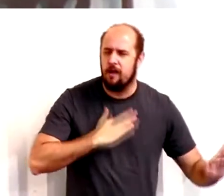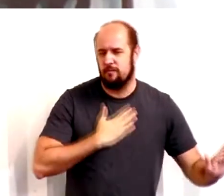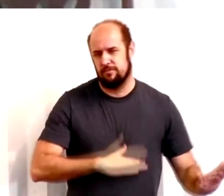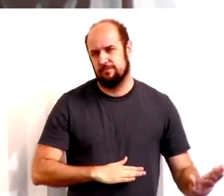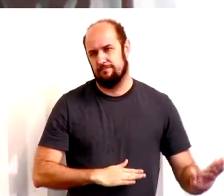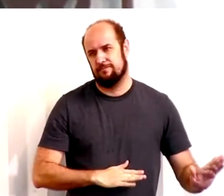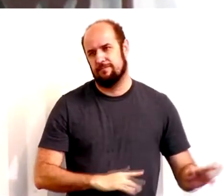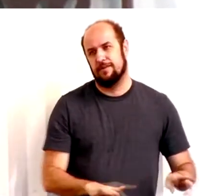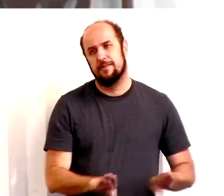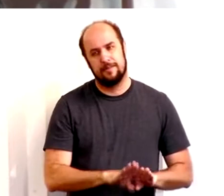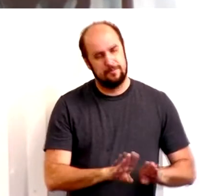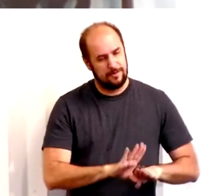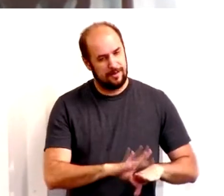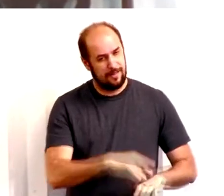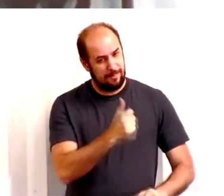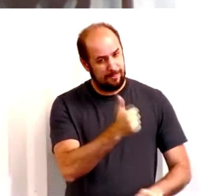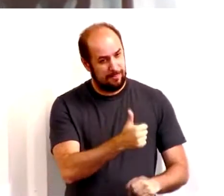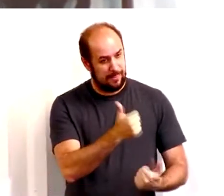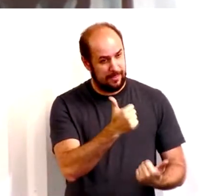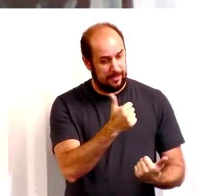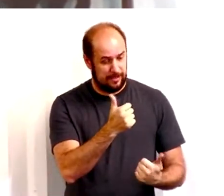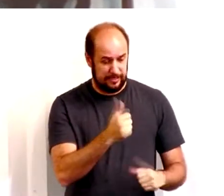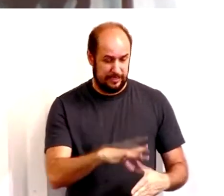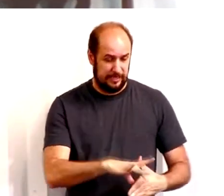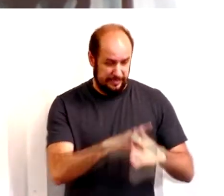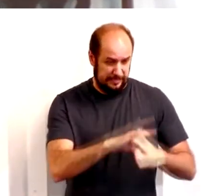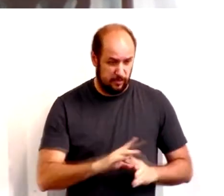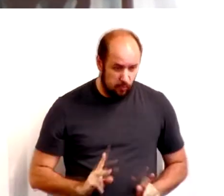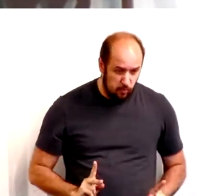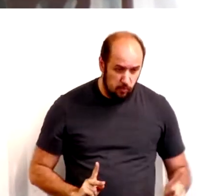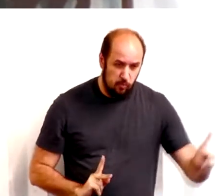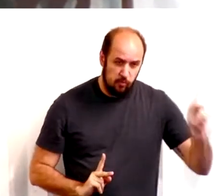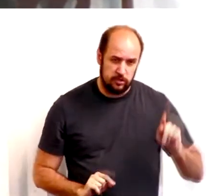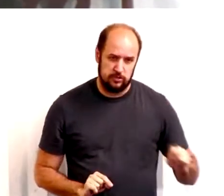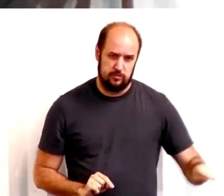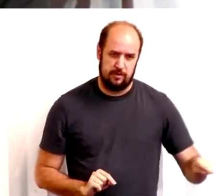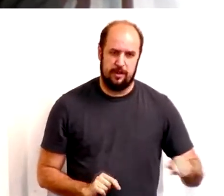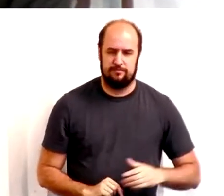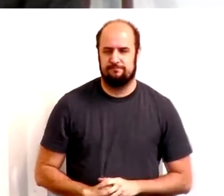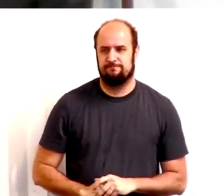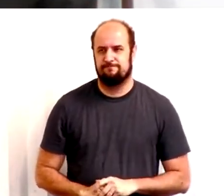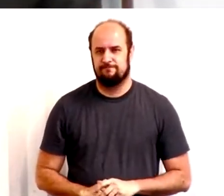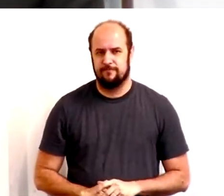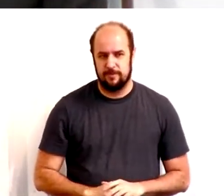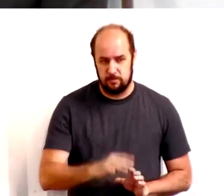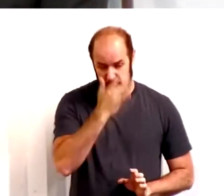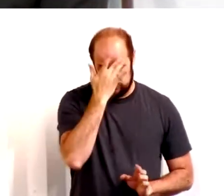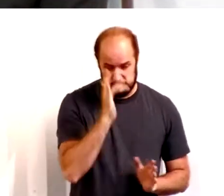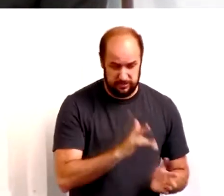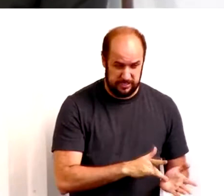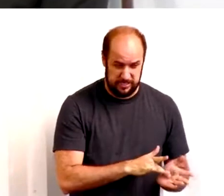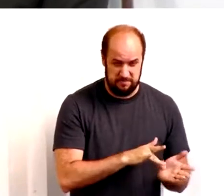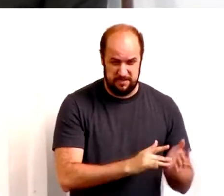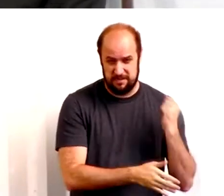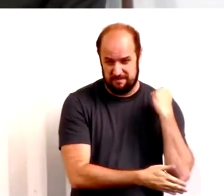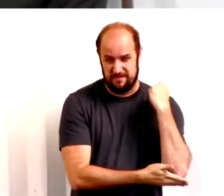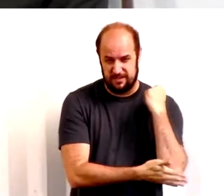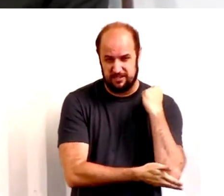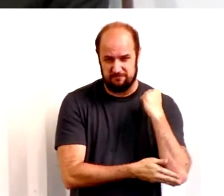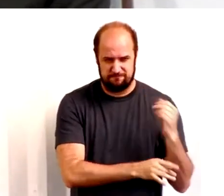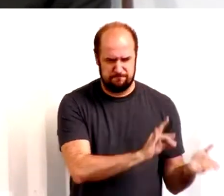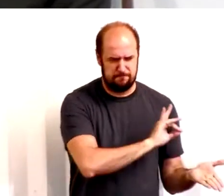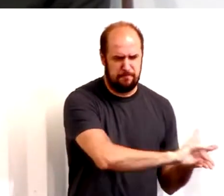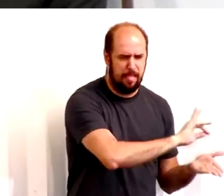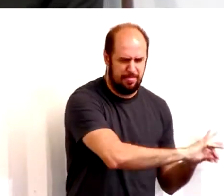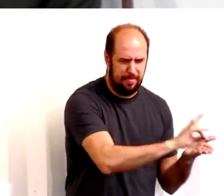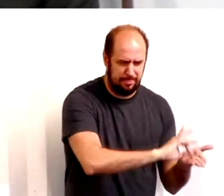iria continuar liderando a igreja contra aqueles que eram inimigos do reino. E aí ele vai